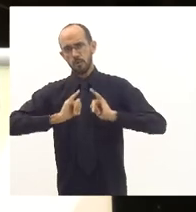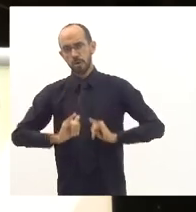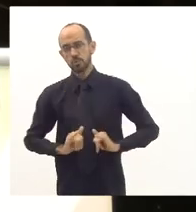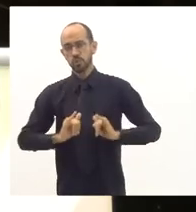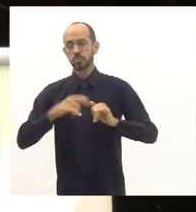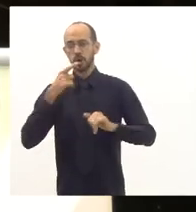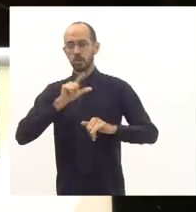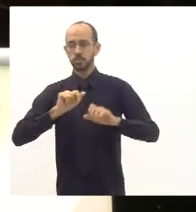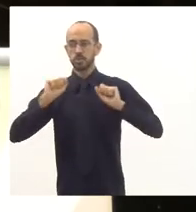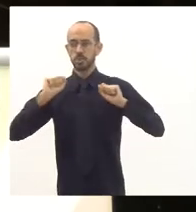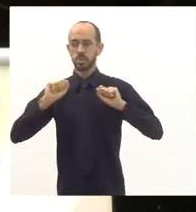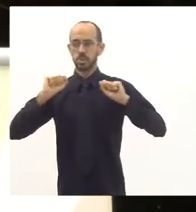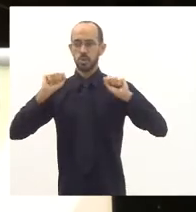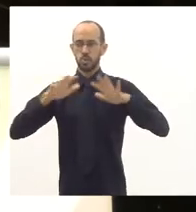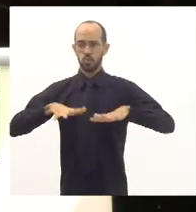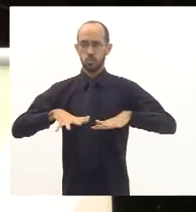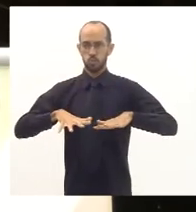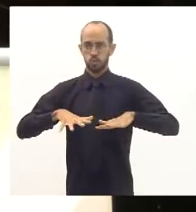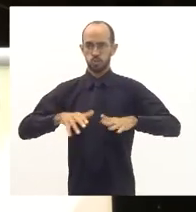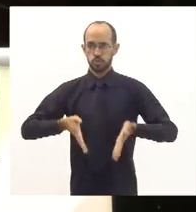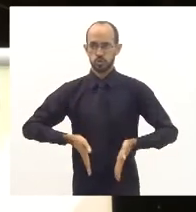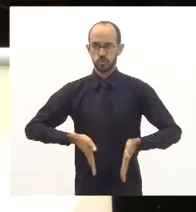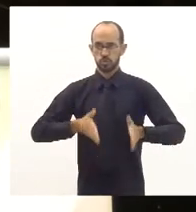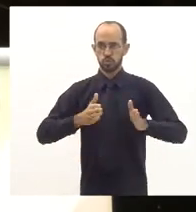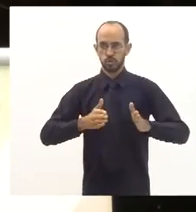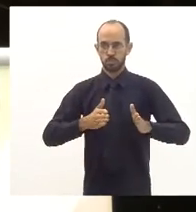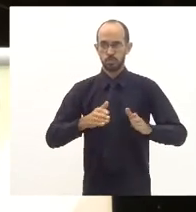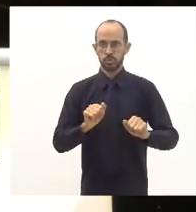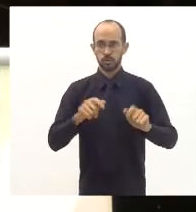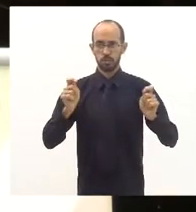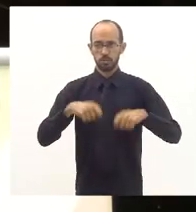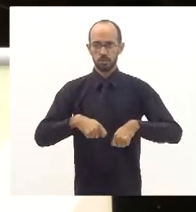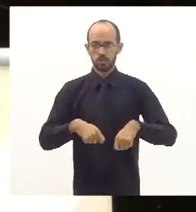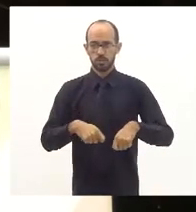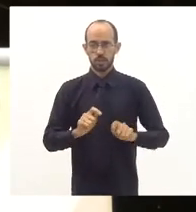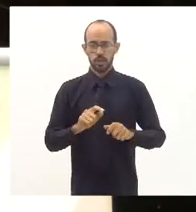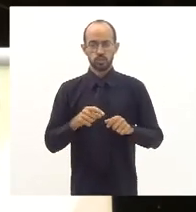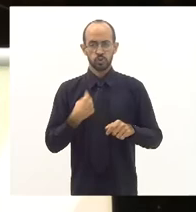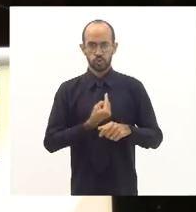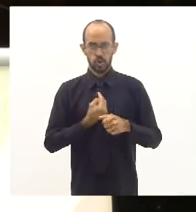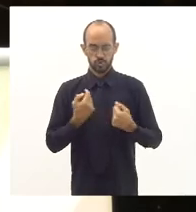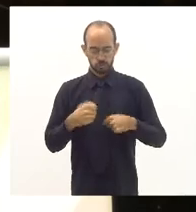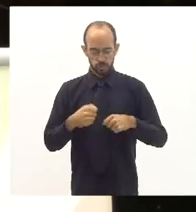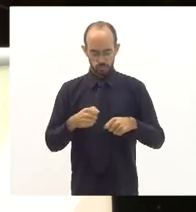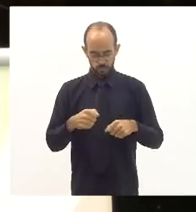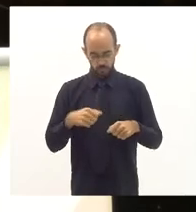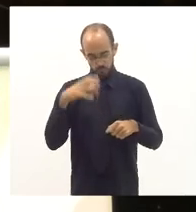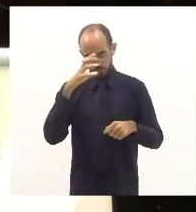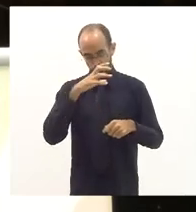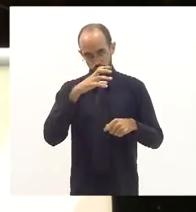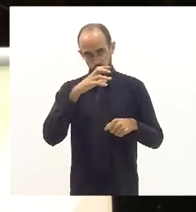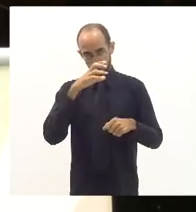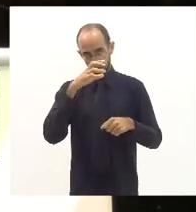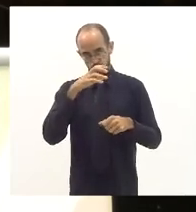luz nos caminhos e nas possibilidades que a gente deva se orientar